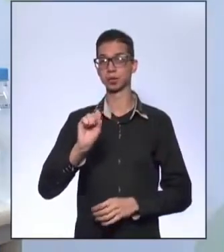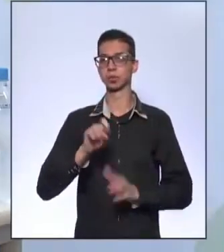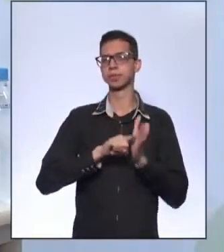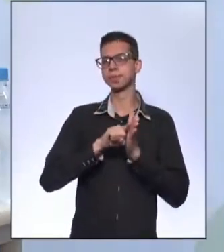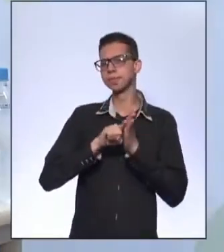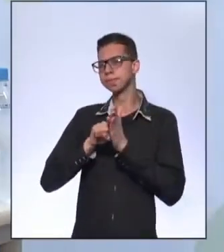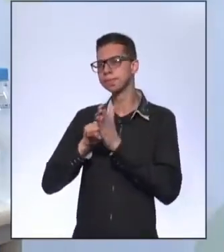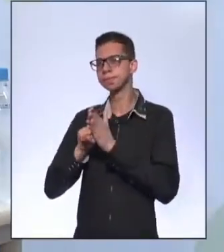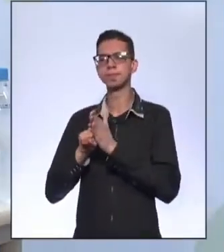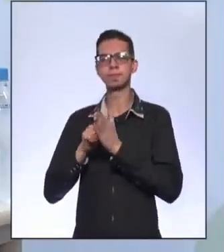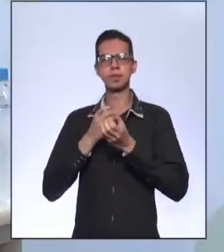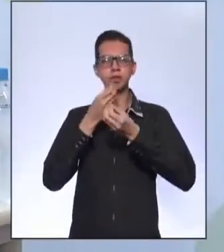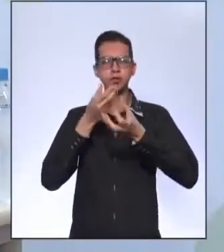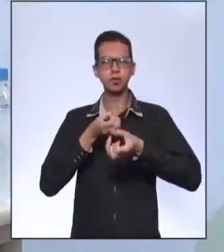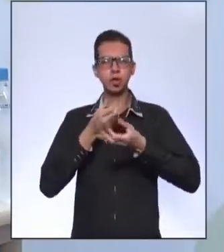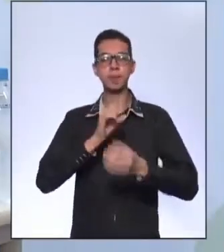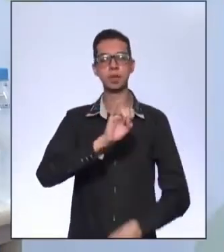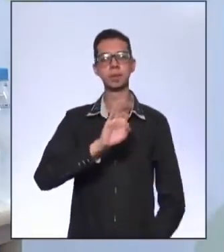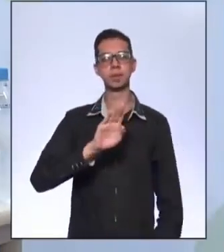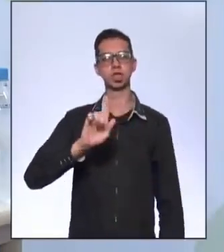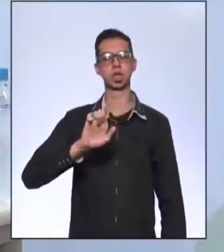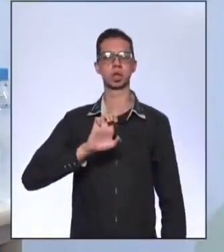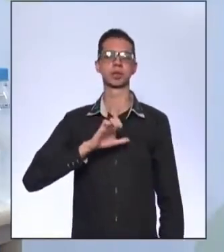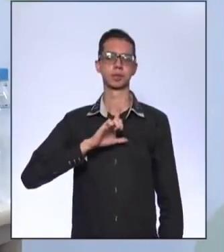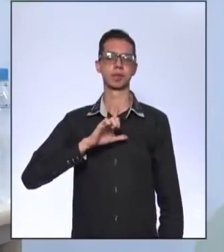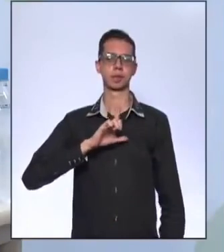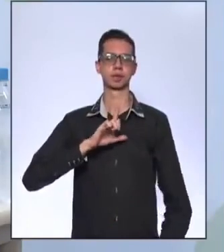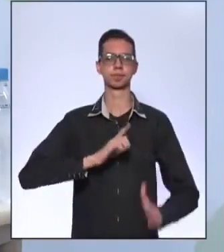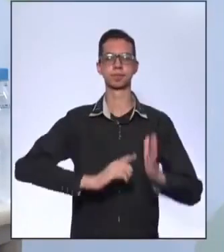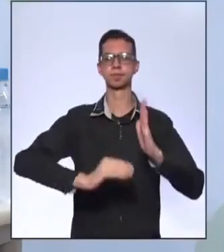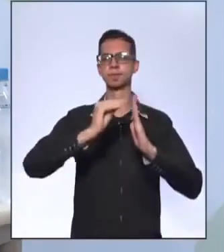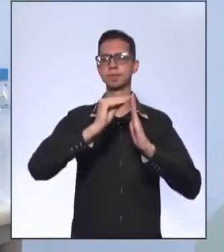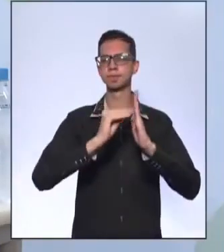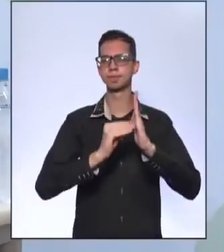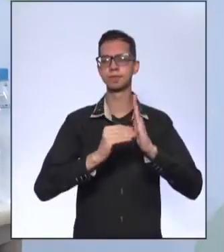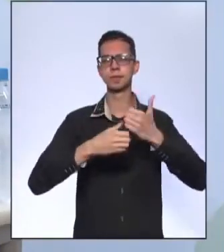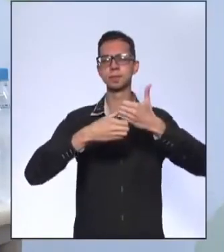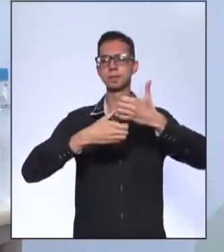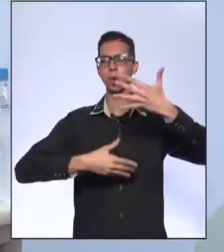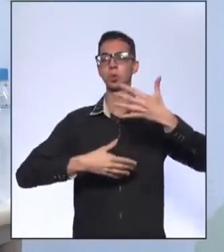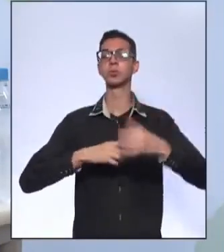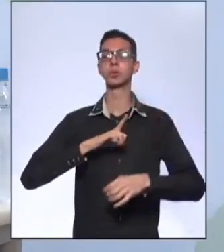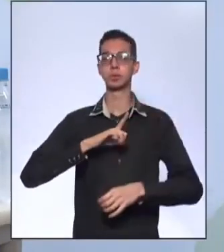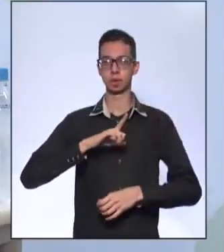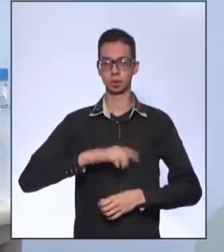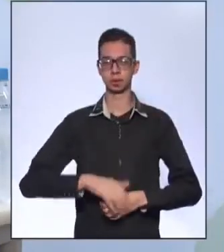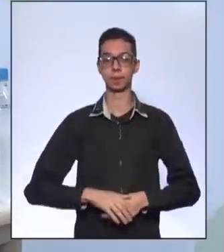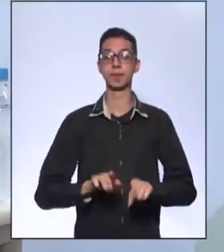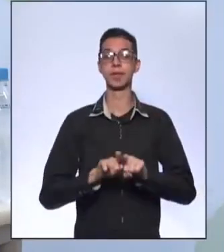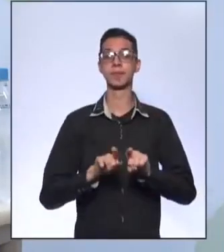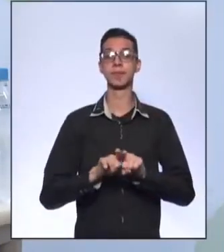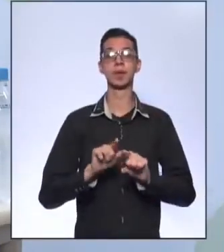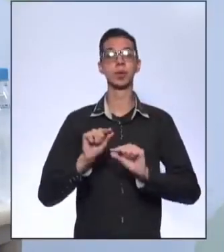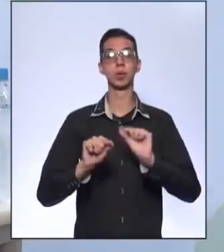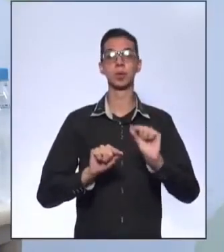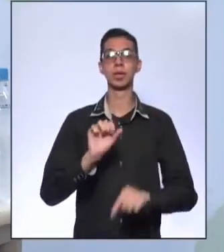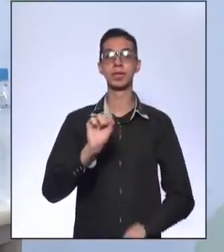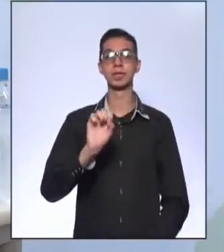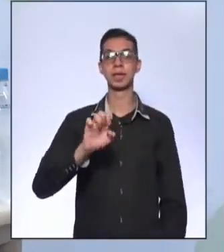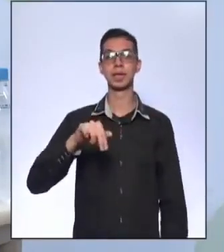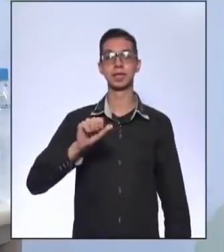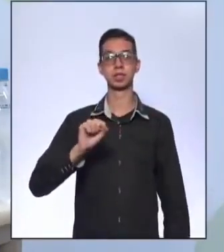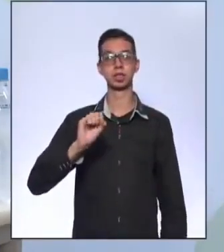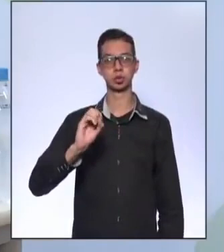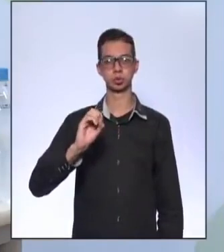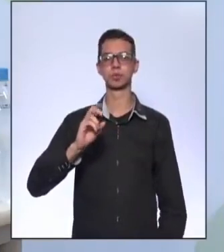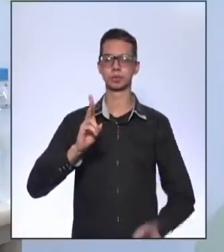IBGE e ele tem levar os dados aí dá dos processos sociais tem o sensus né você isso são feitos a cada dez anos o senso